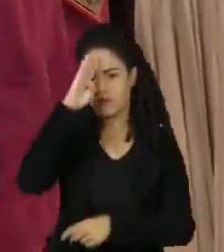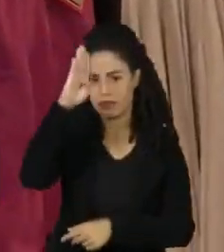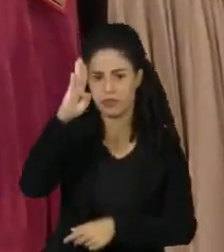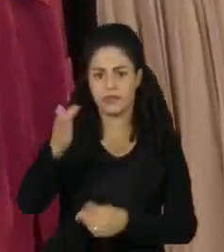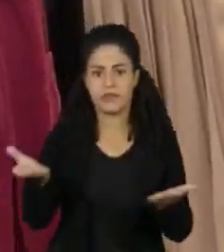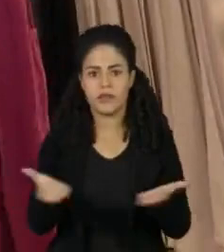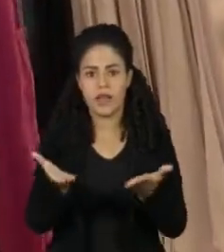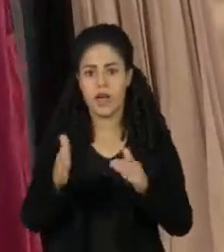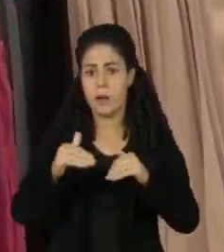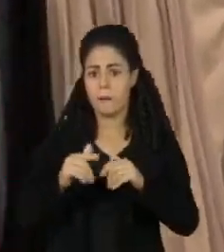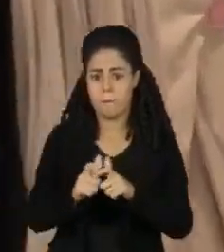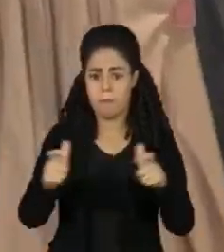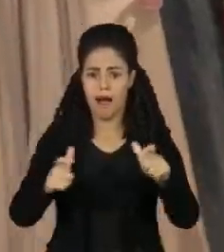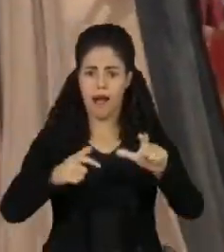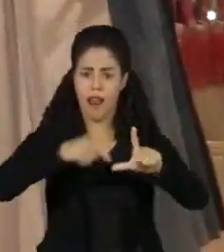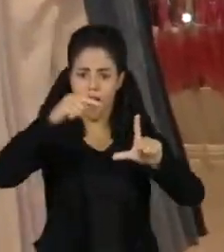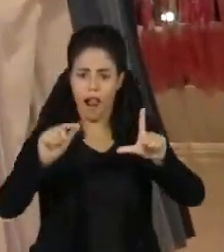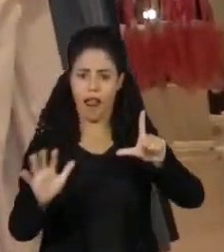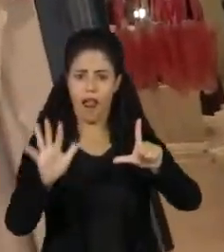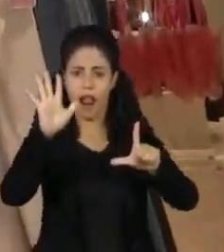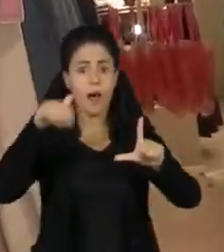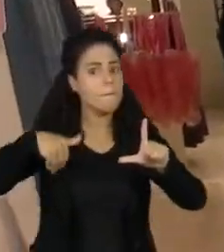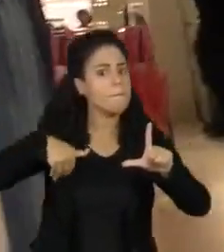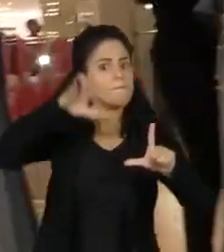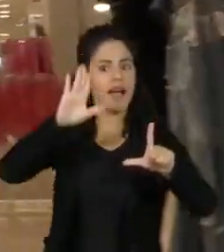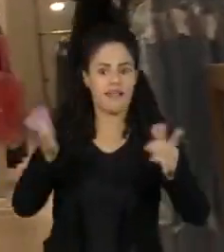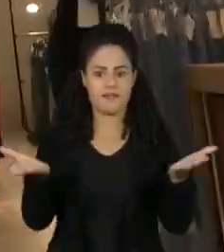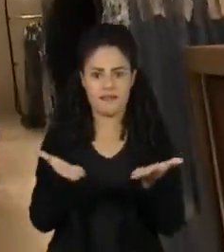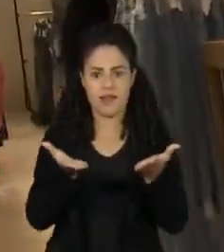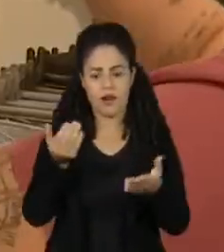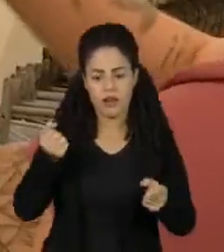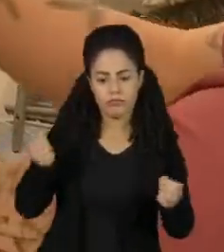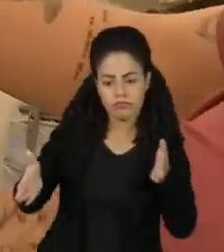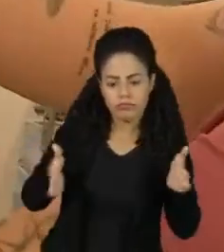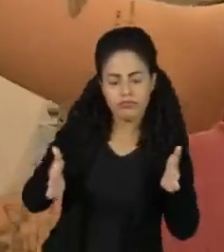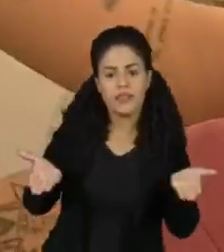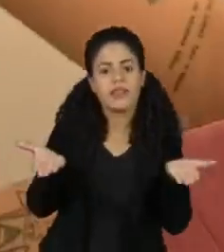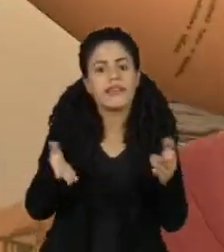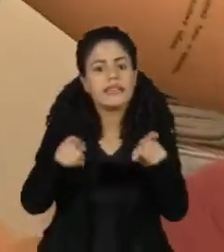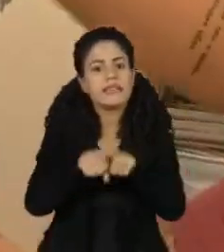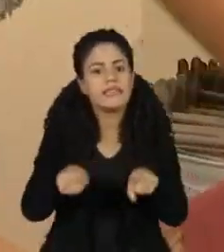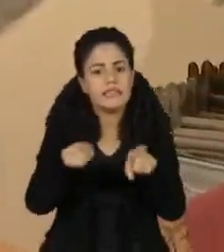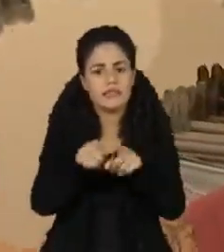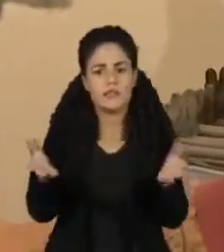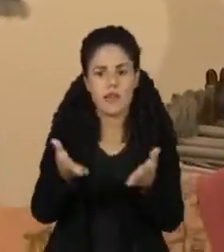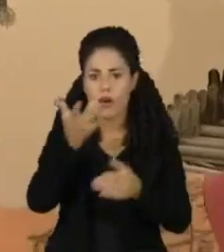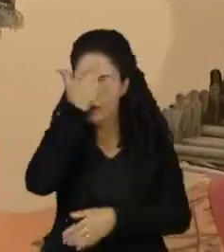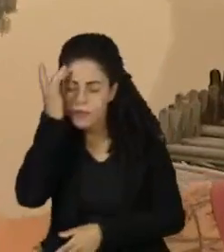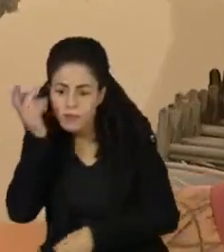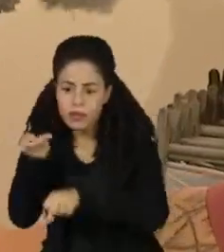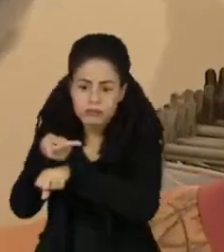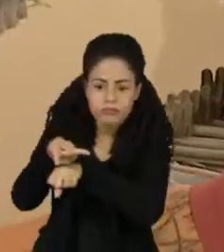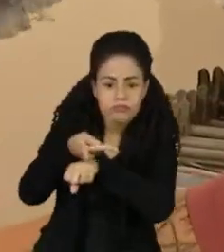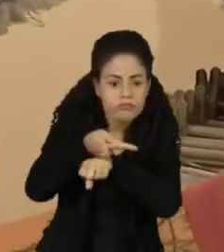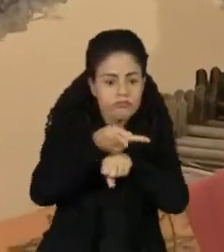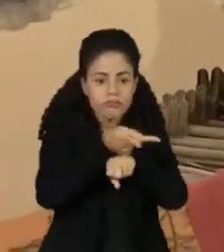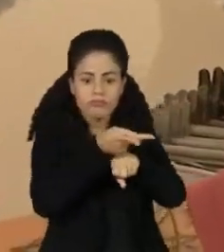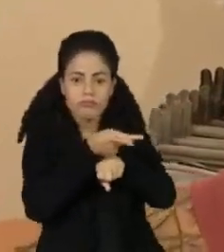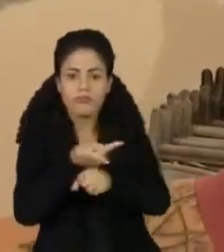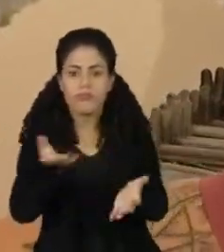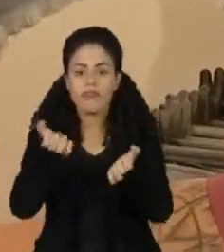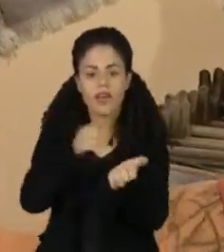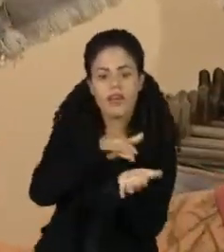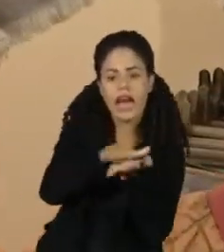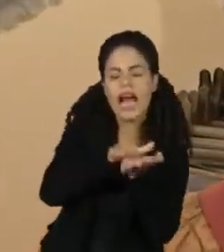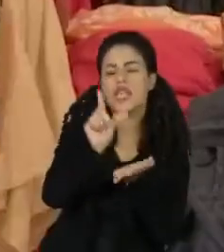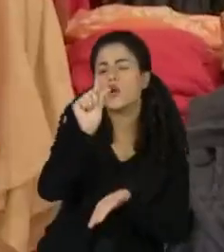um aumento acima da inflação nos últimos períodos. E aí o consumidor já espera realmente gastar